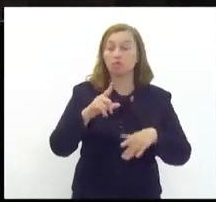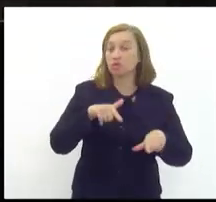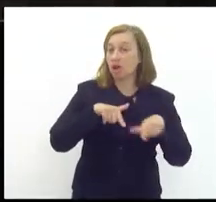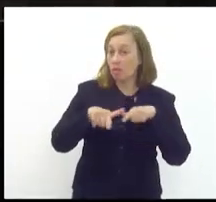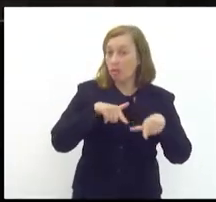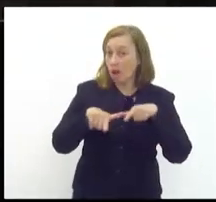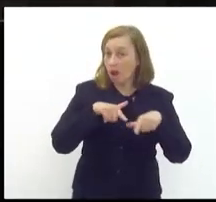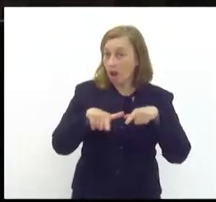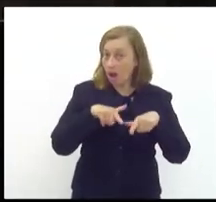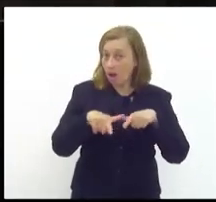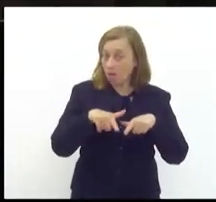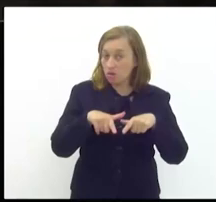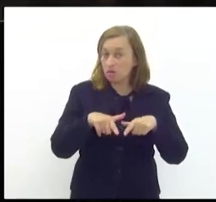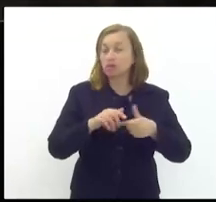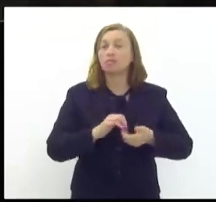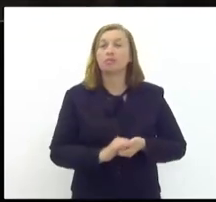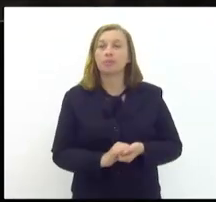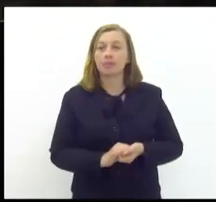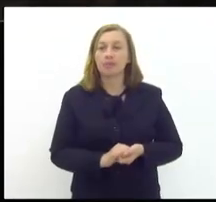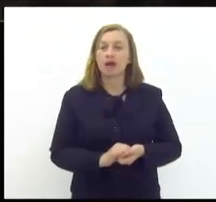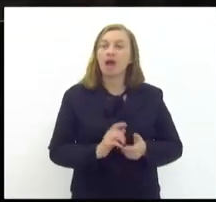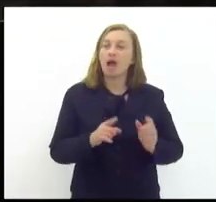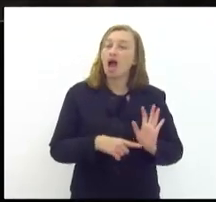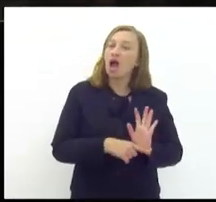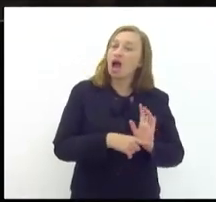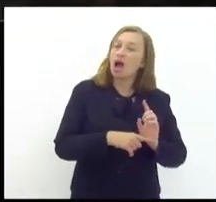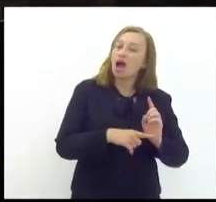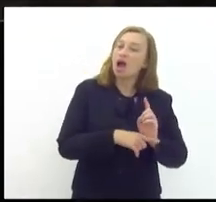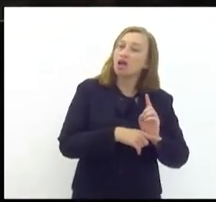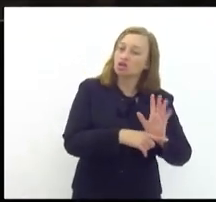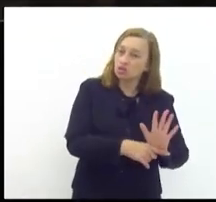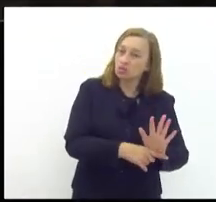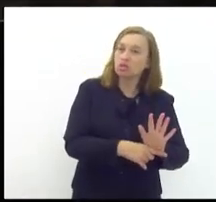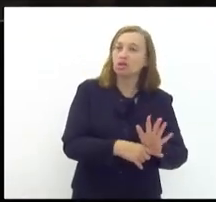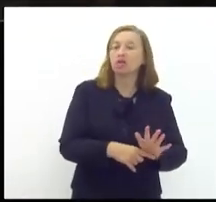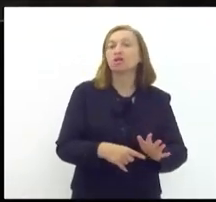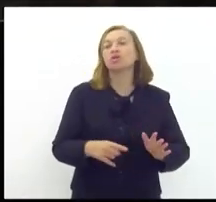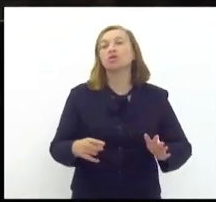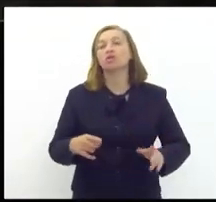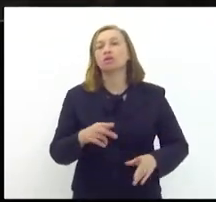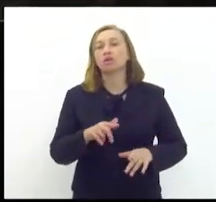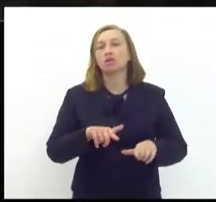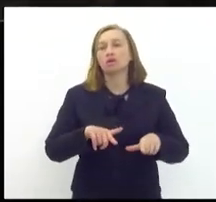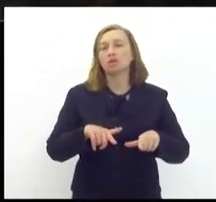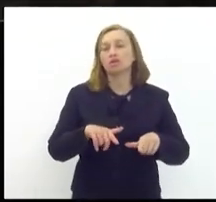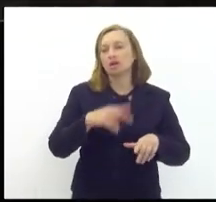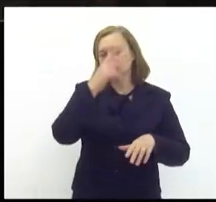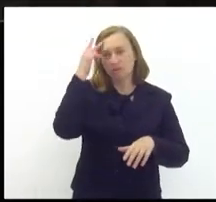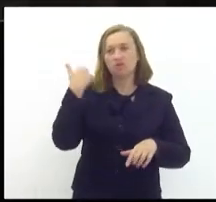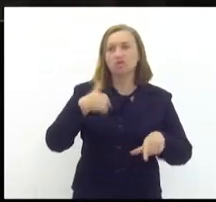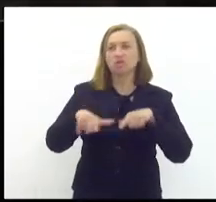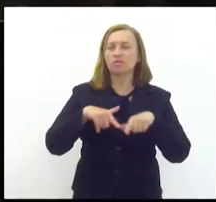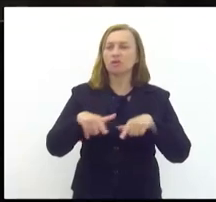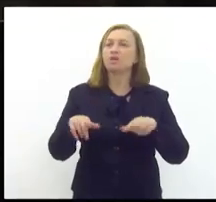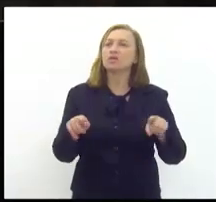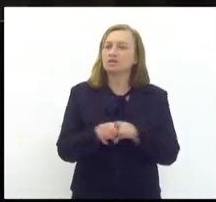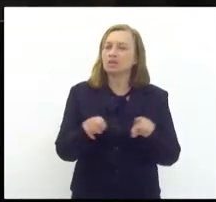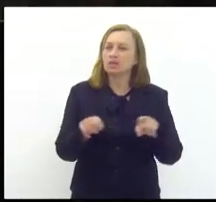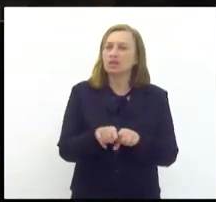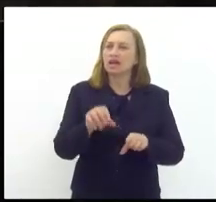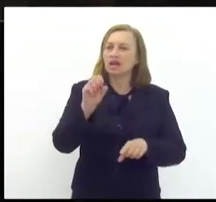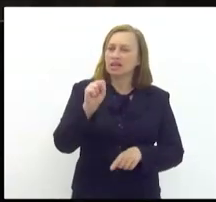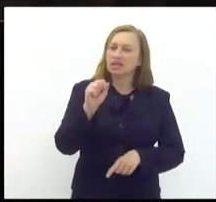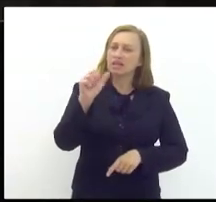emprego ou pleno emprego e assistência a classe trabalhadora e o santuaristas que são